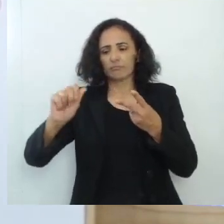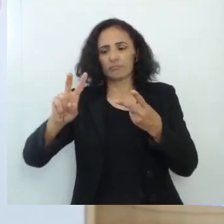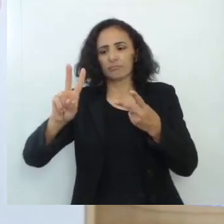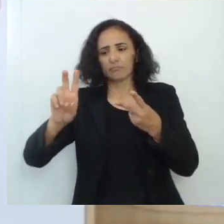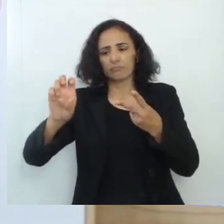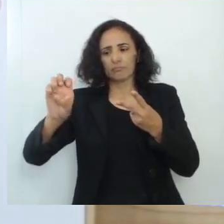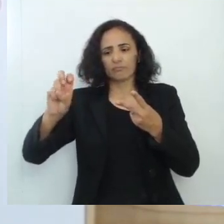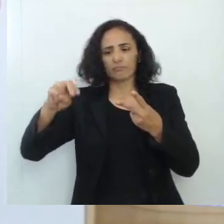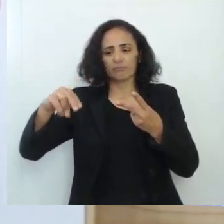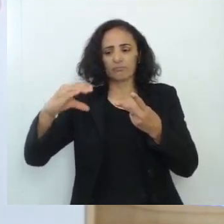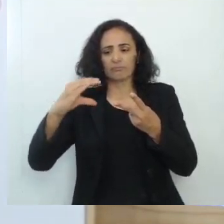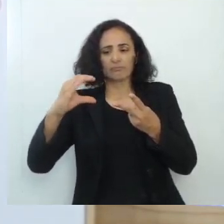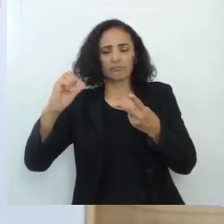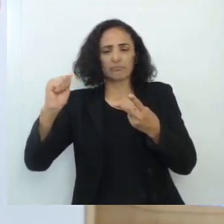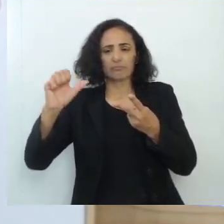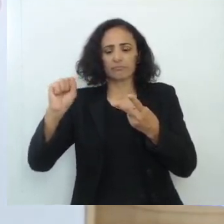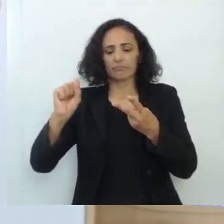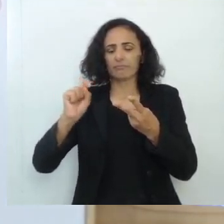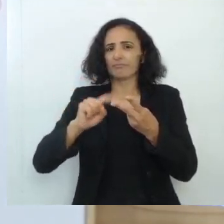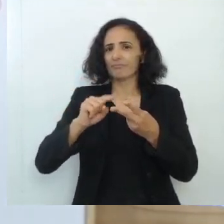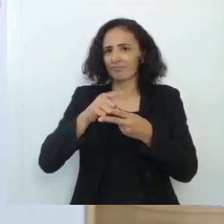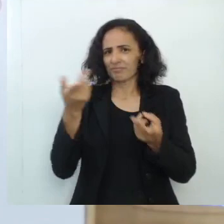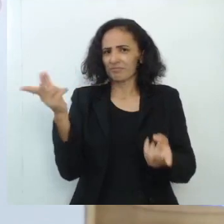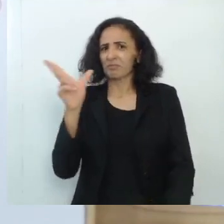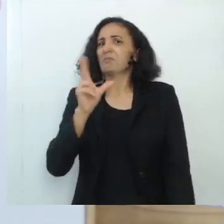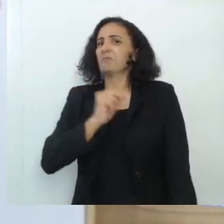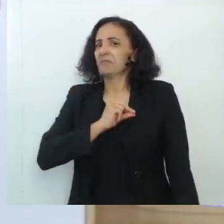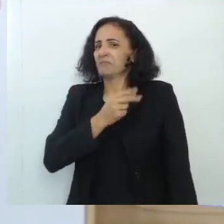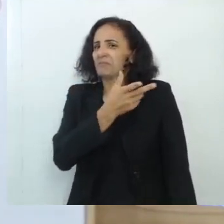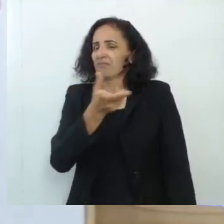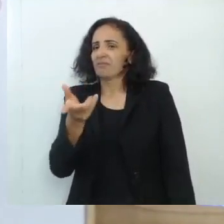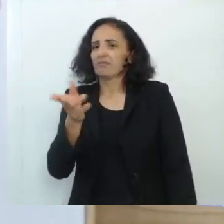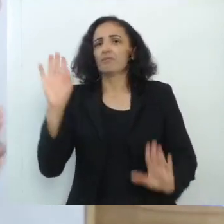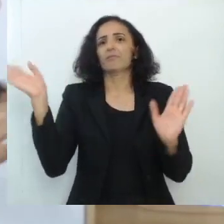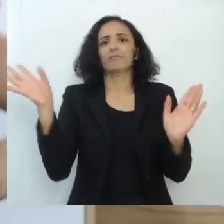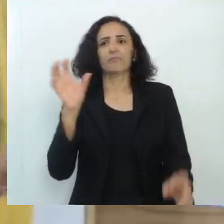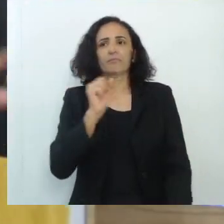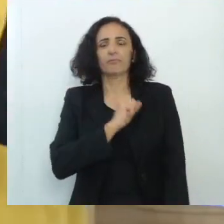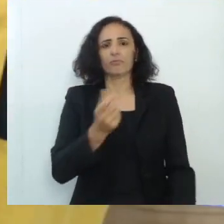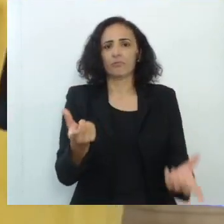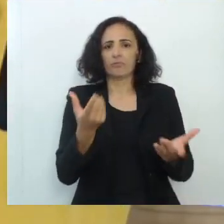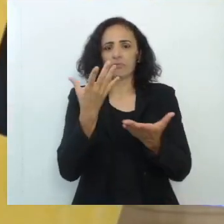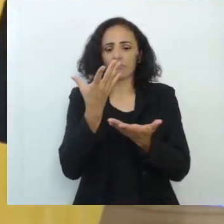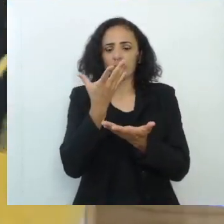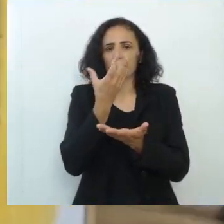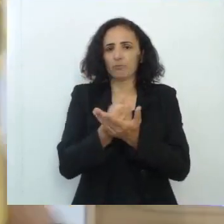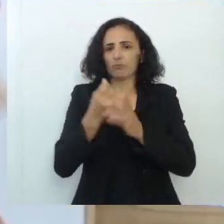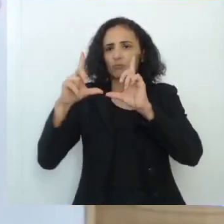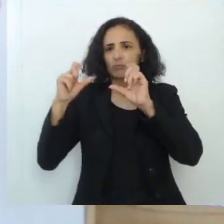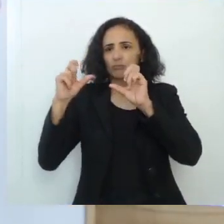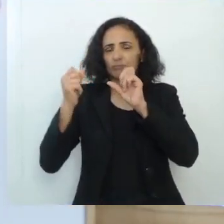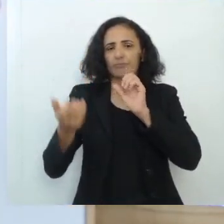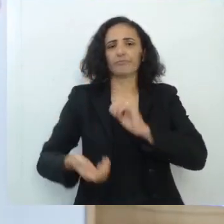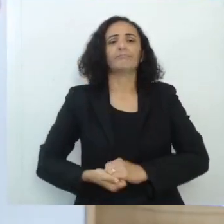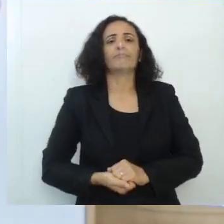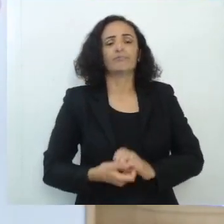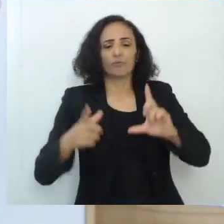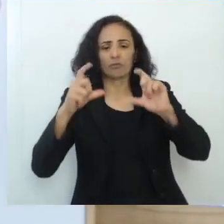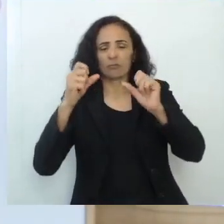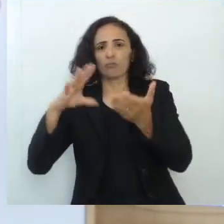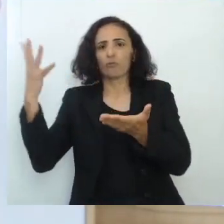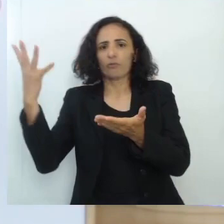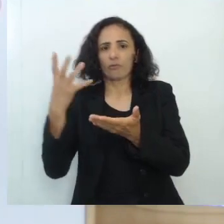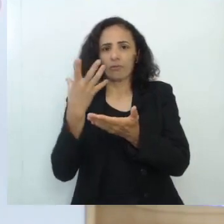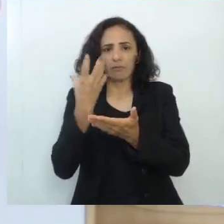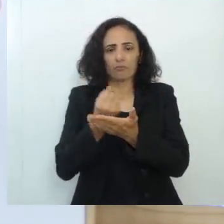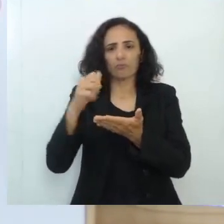beleza? Tranquilo? Ei, monstrinho, massa, né? Agora não é para copiar, não, é para tirar um print, tá? 5 segundos para tu tirar um print para copiar